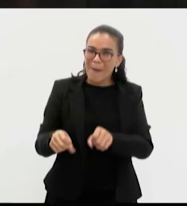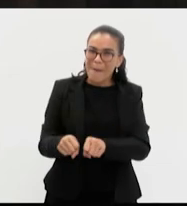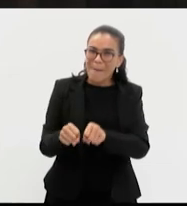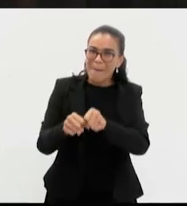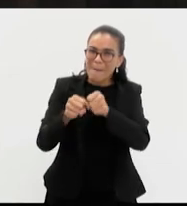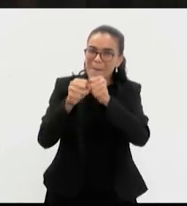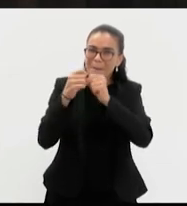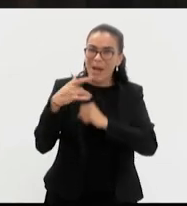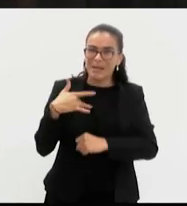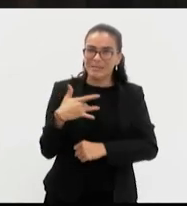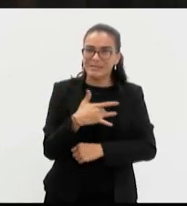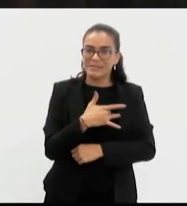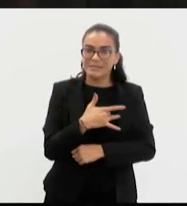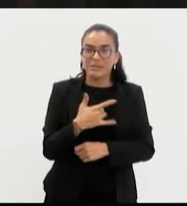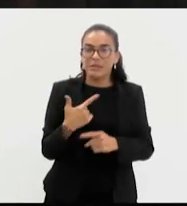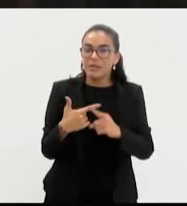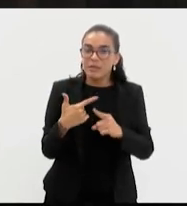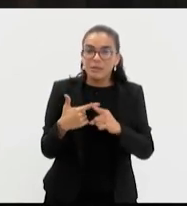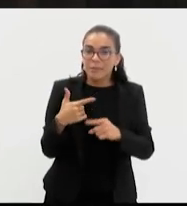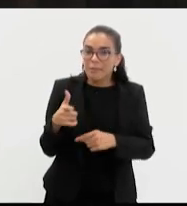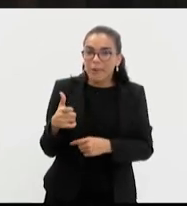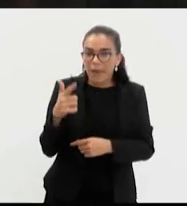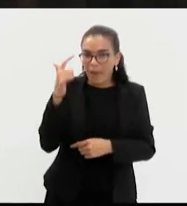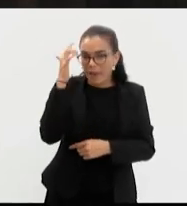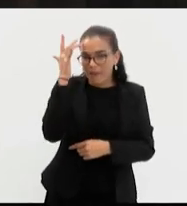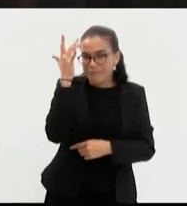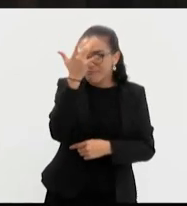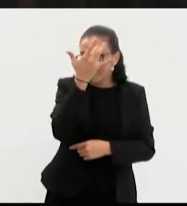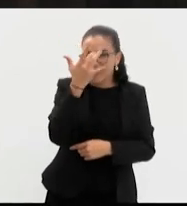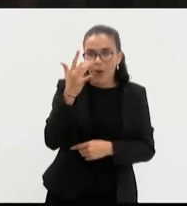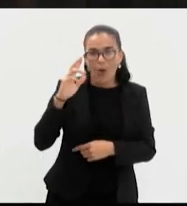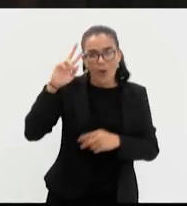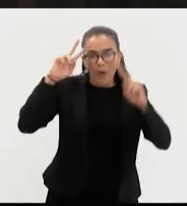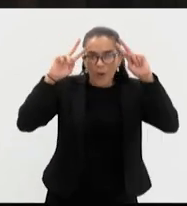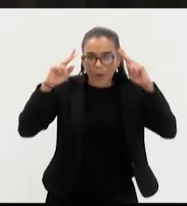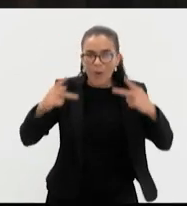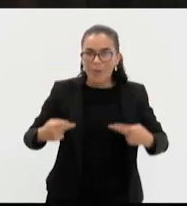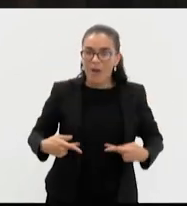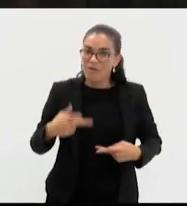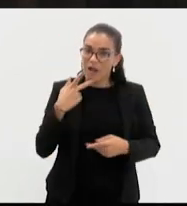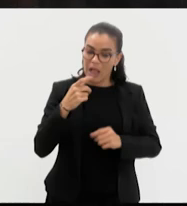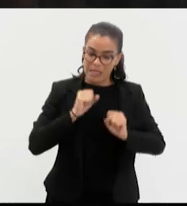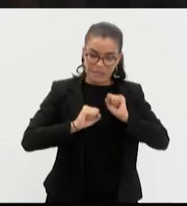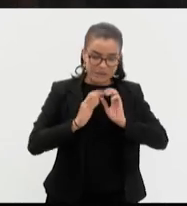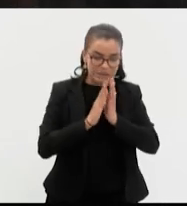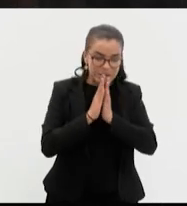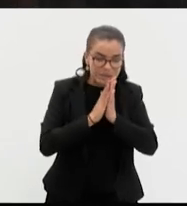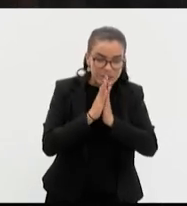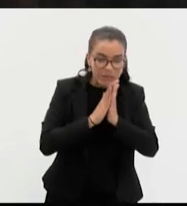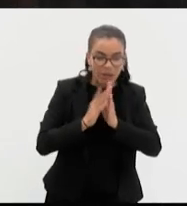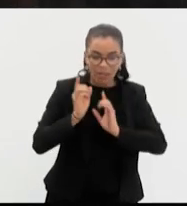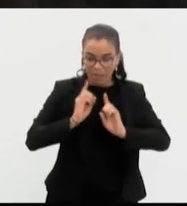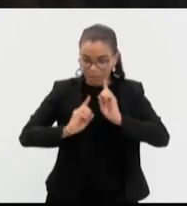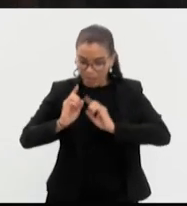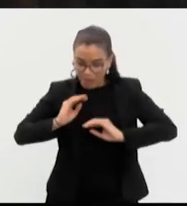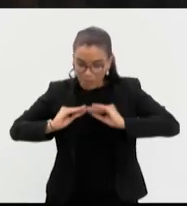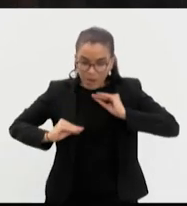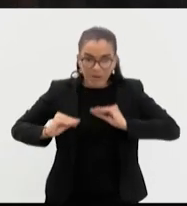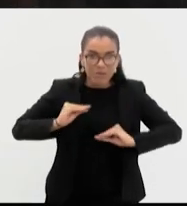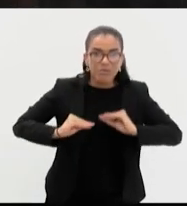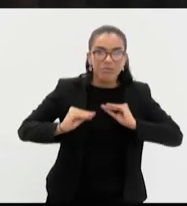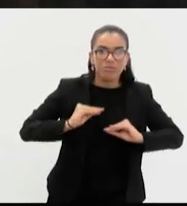Inclusive a psiquê Humana porque ali tá escrito ansiedade e depressão Deputado